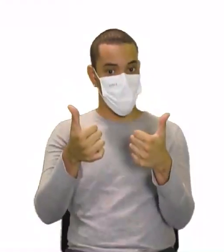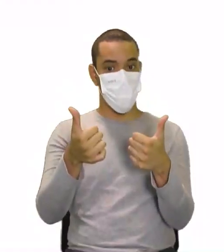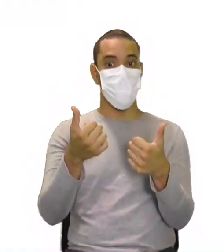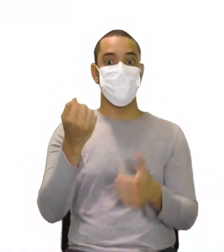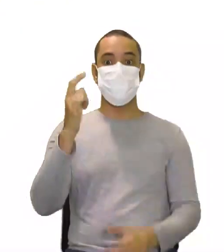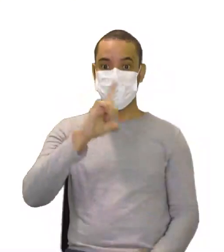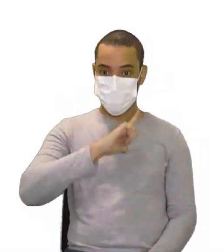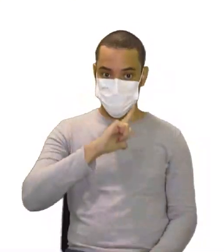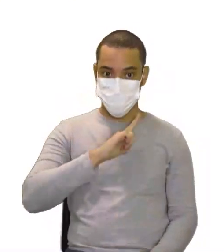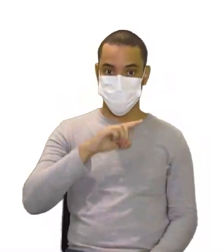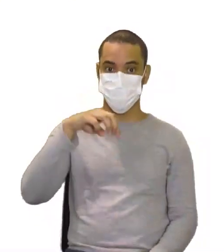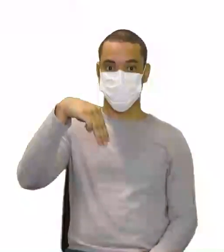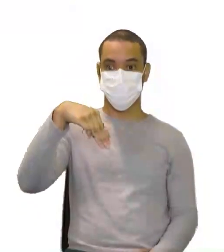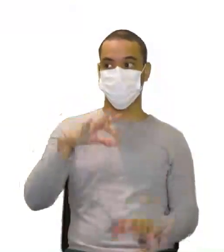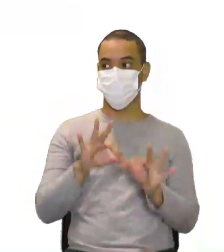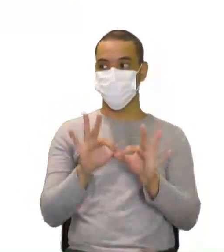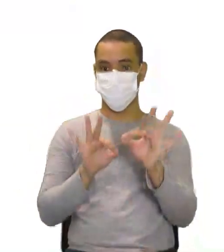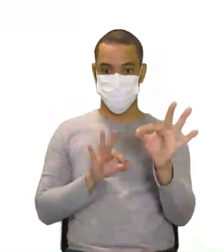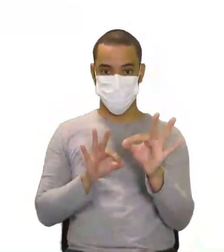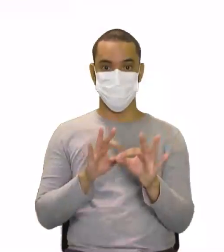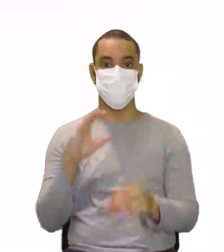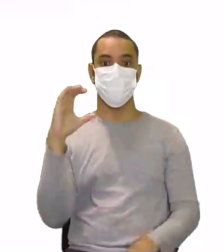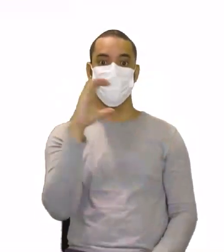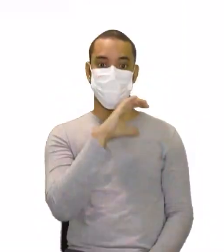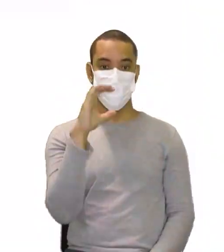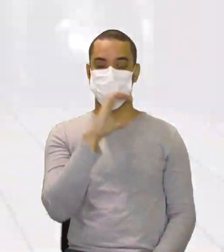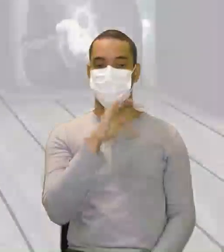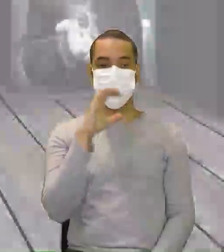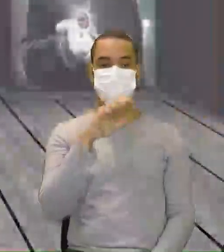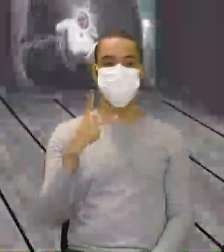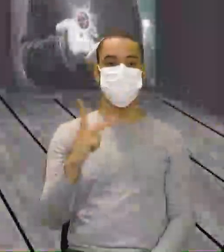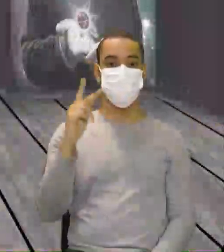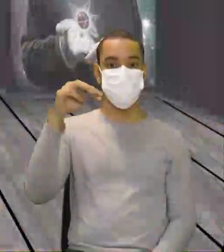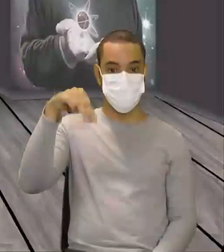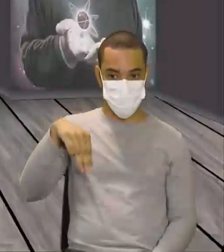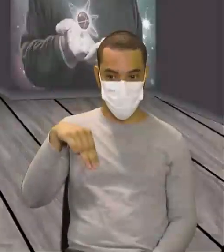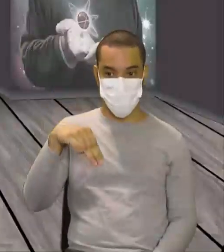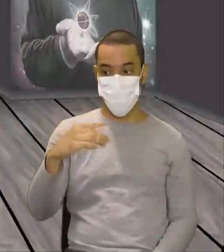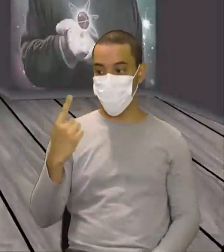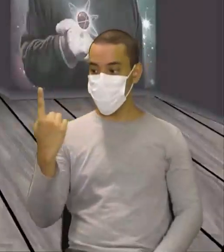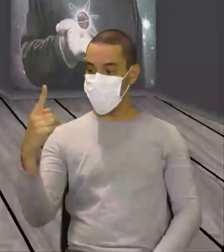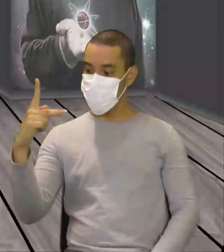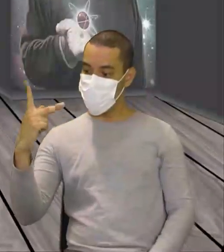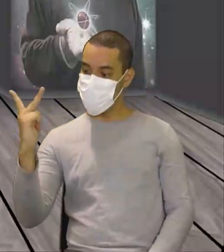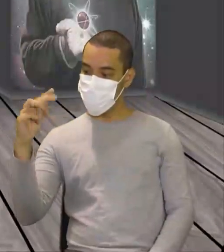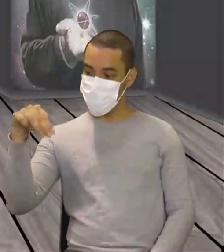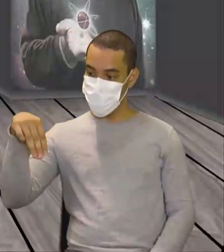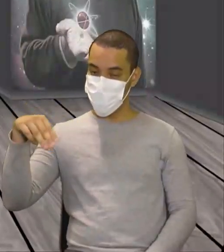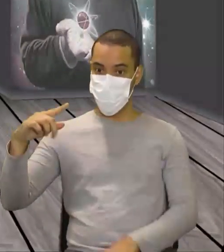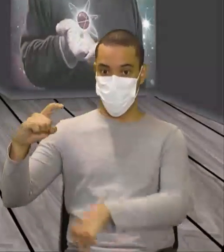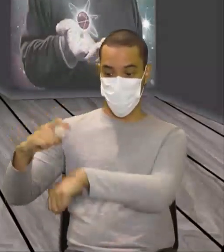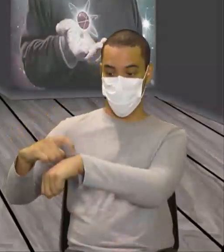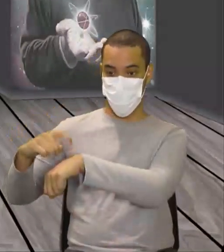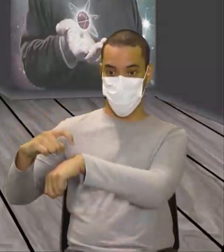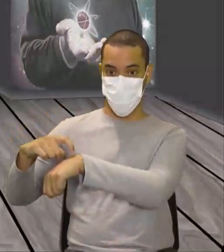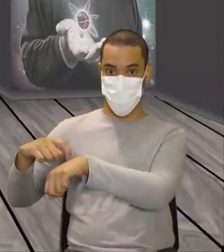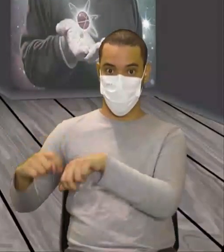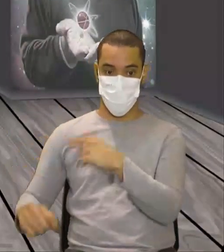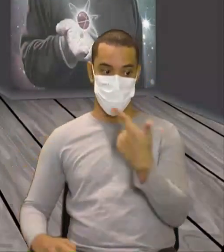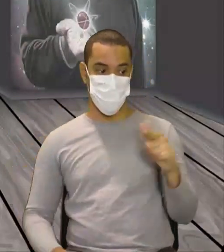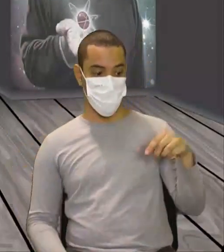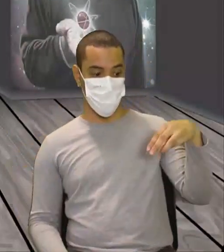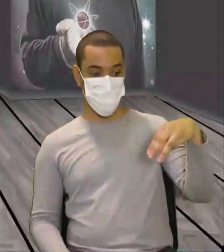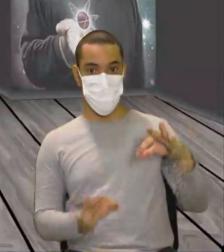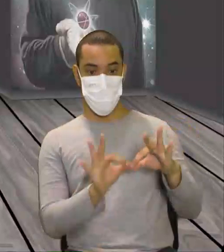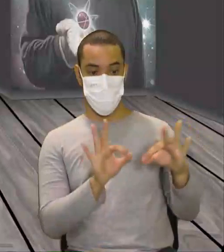está em metro e a velocidade em quilômetro, pessoal, olha só. Se um está em quilômetros por hora, quilômetros, e o outro está em